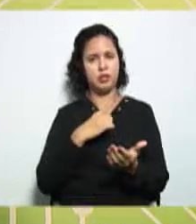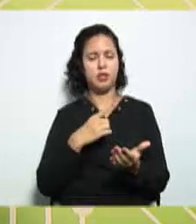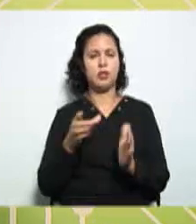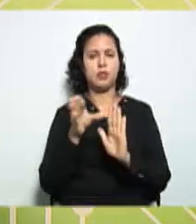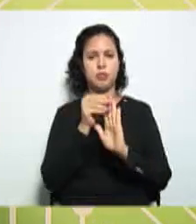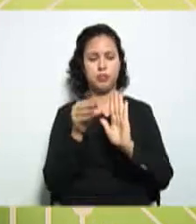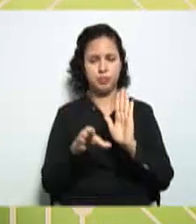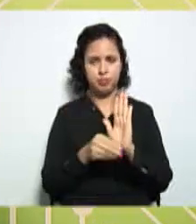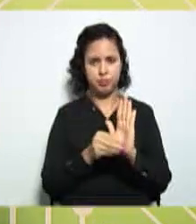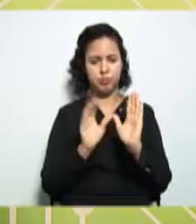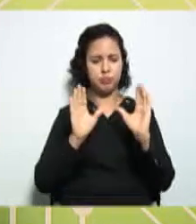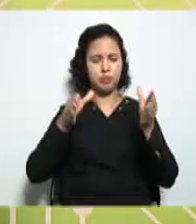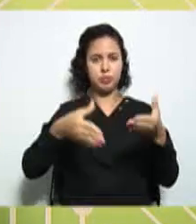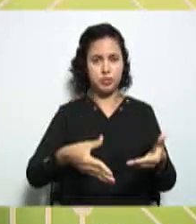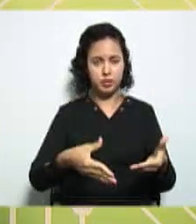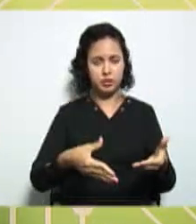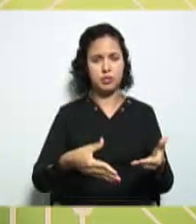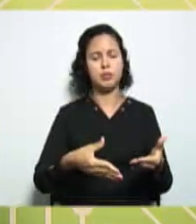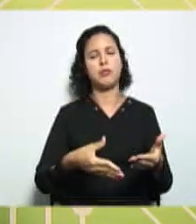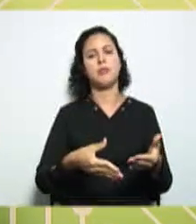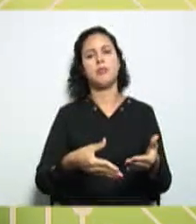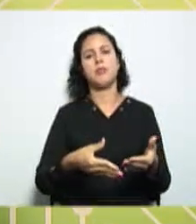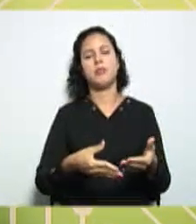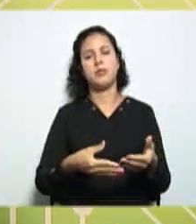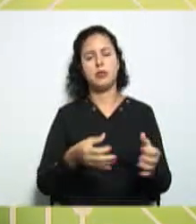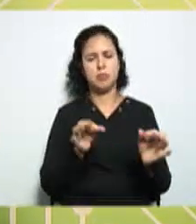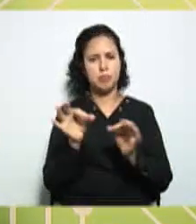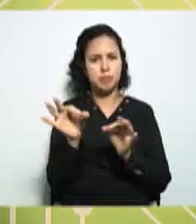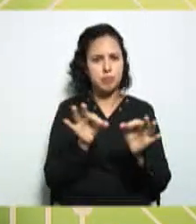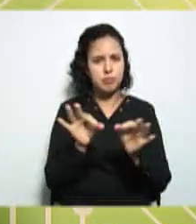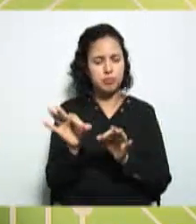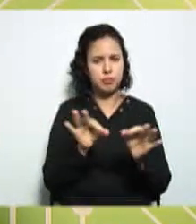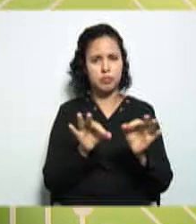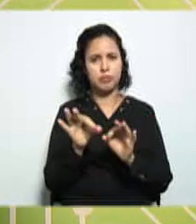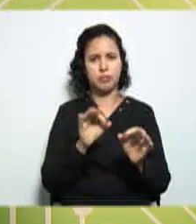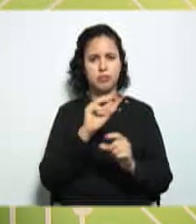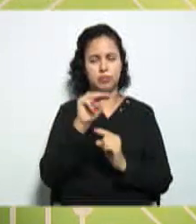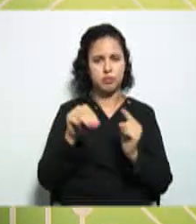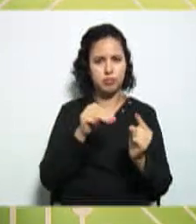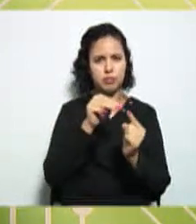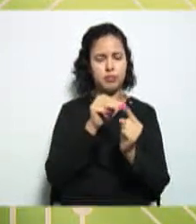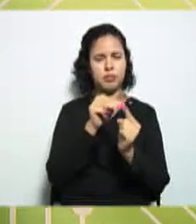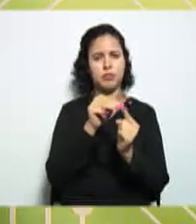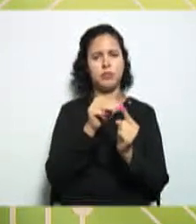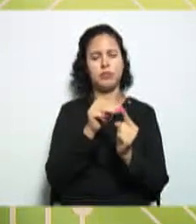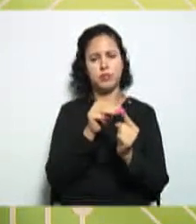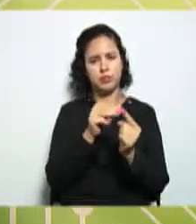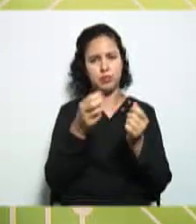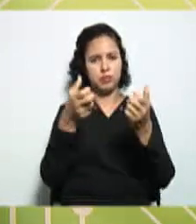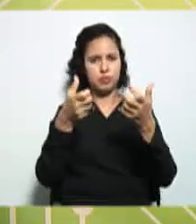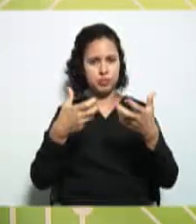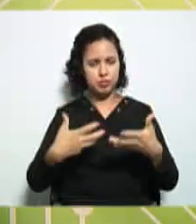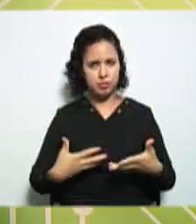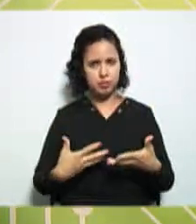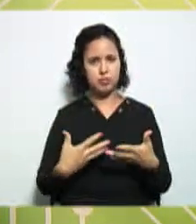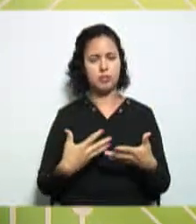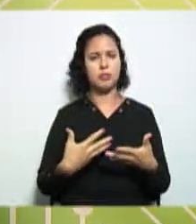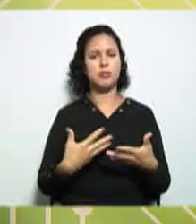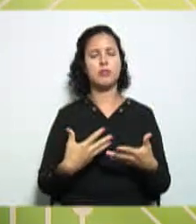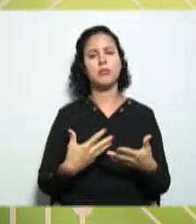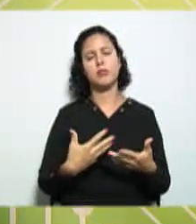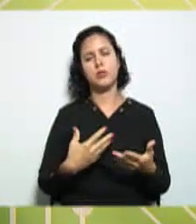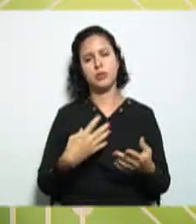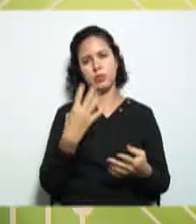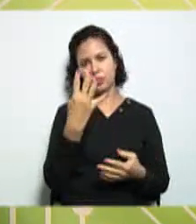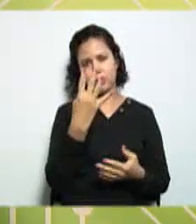conteúdos específicos, então a gente organizou a ementa em 4 aulas e a última, logicamente, vocês